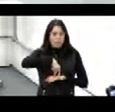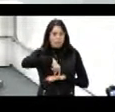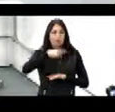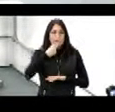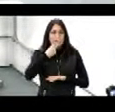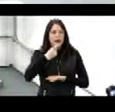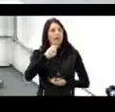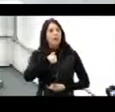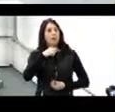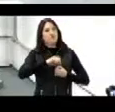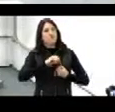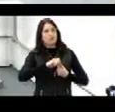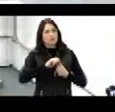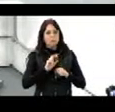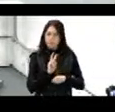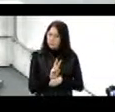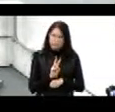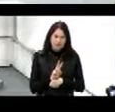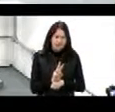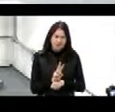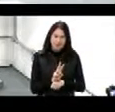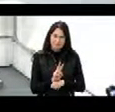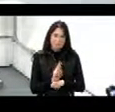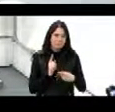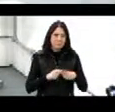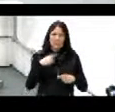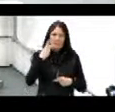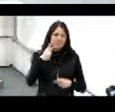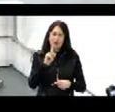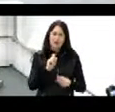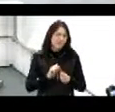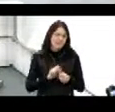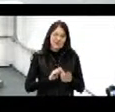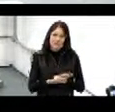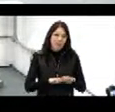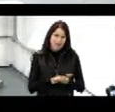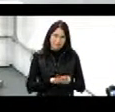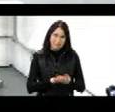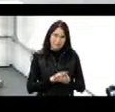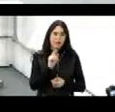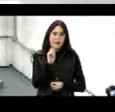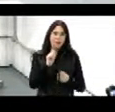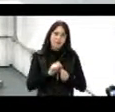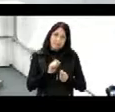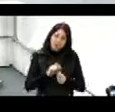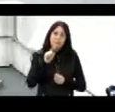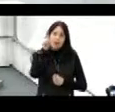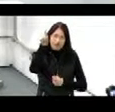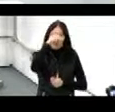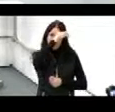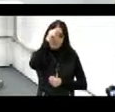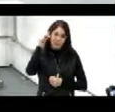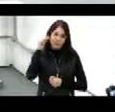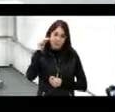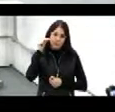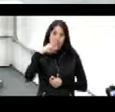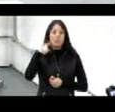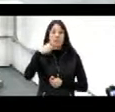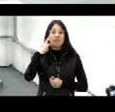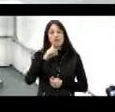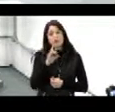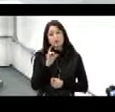cuidado, porque a gente não faz. Quem executa é o executivo. Nós propomos. A única coisa que a gente pode